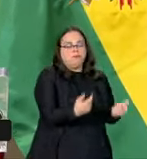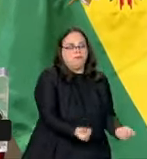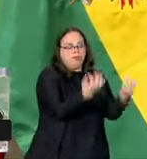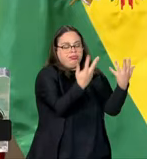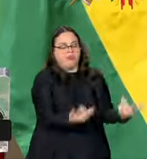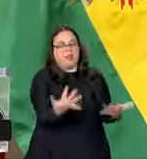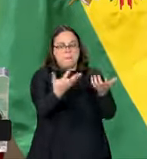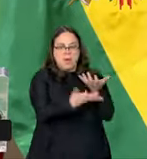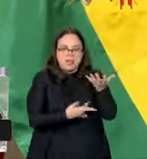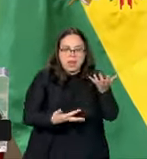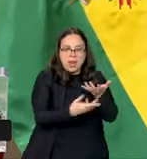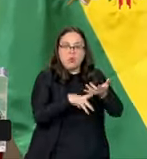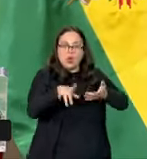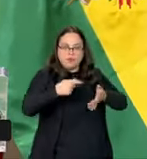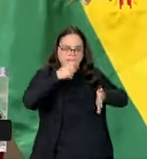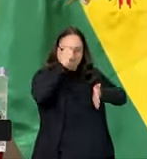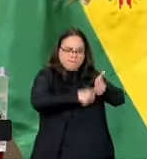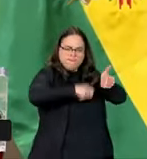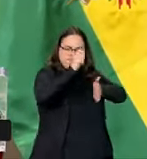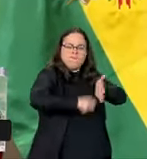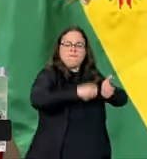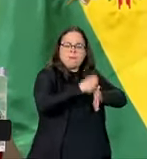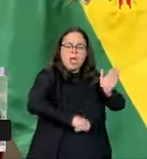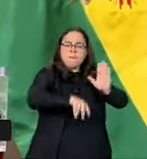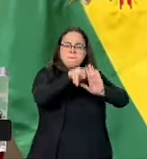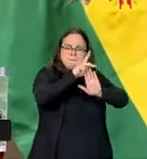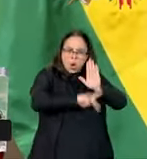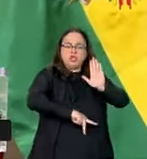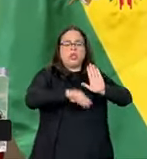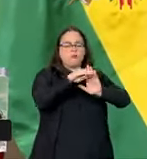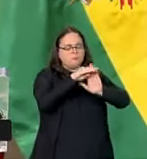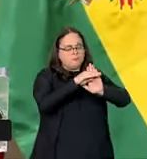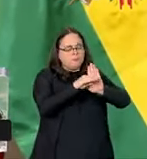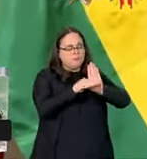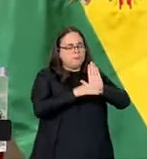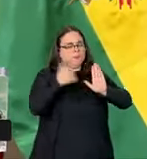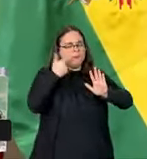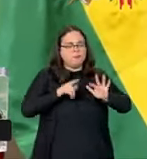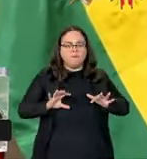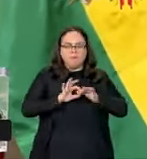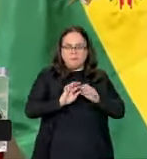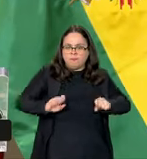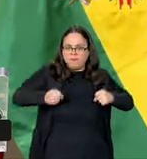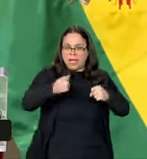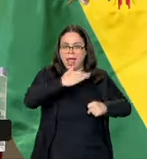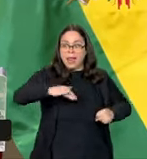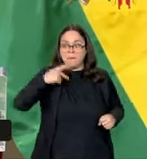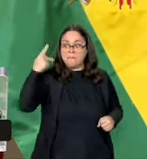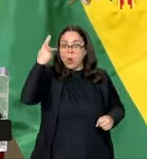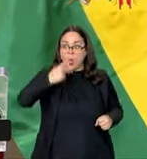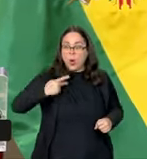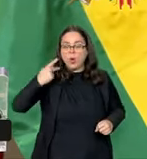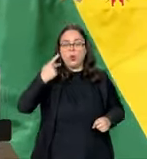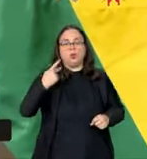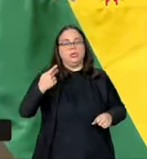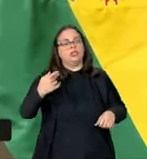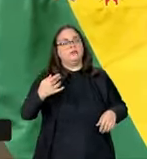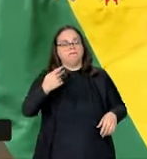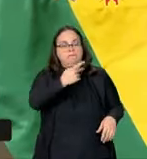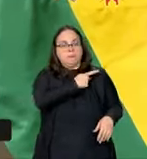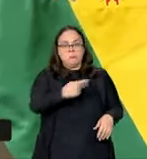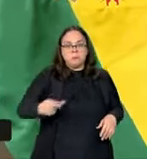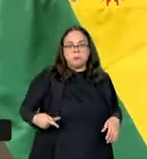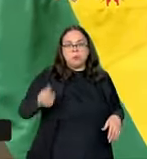Assinamos hoje diversos projetos para fortalecer a capacidade de agentes públicos de combater o tráfico de pessoas